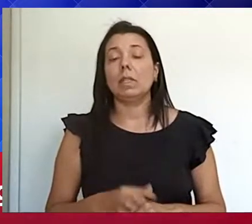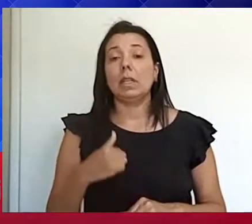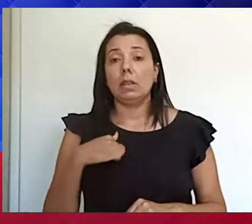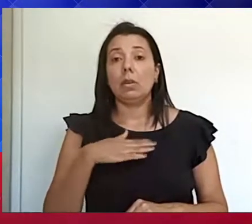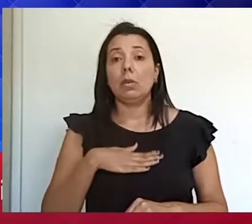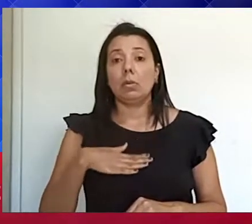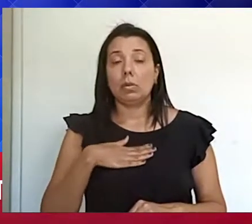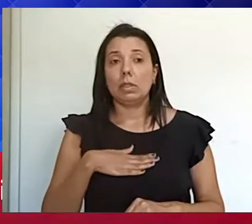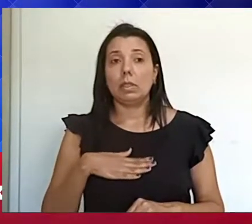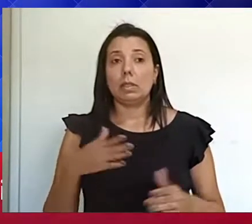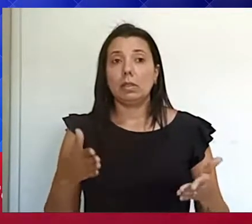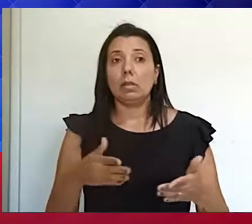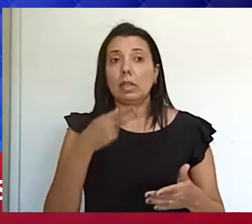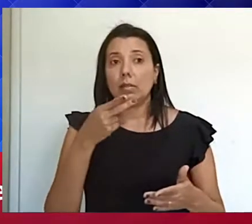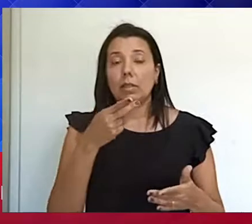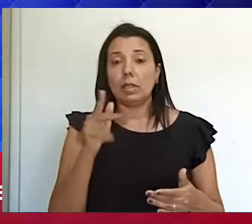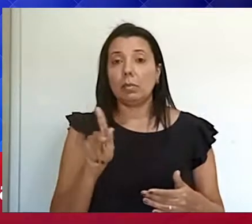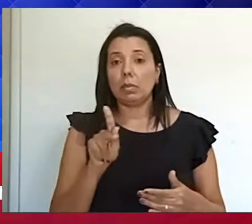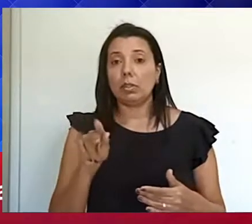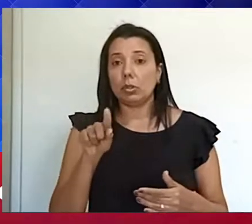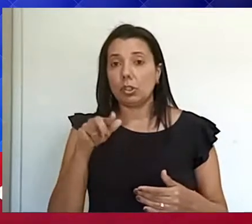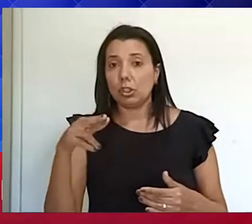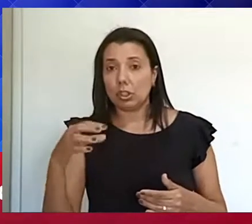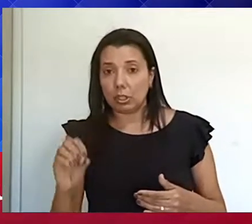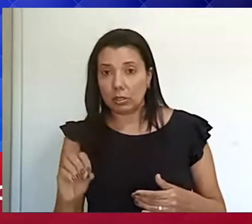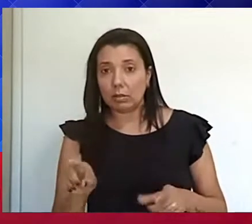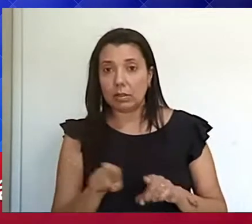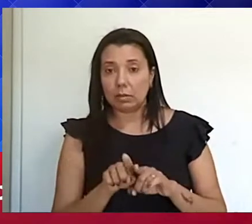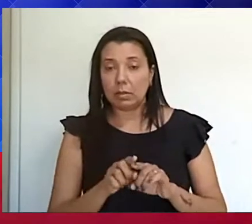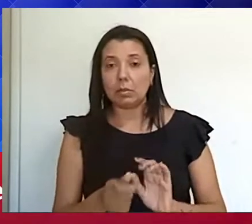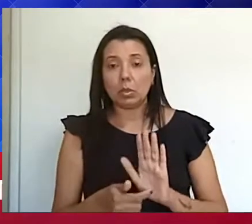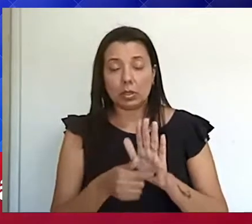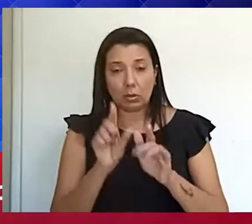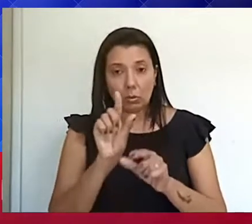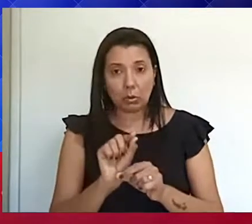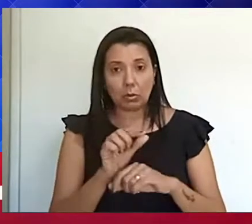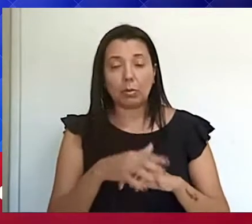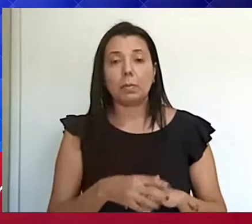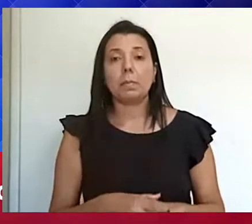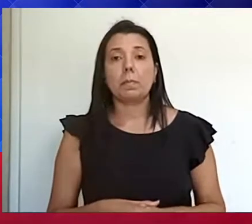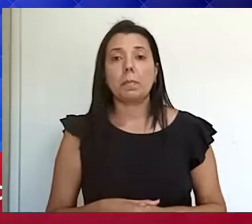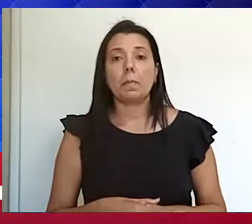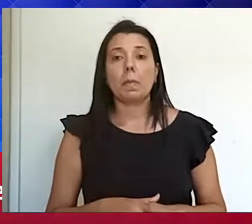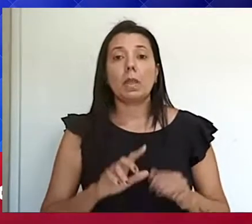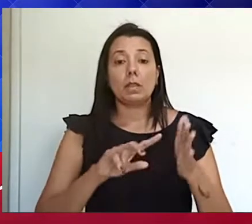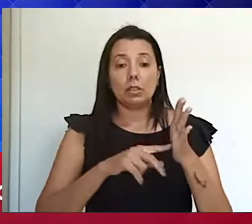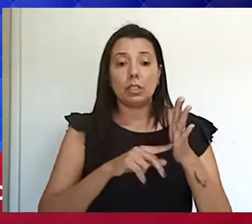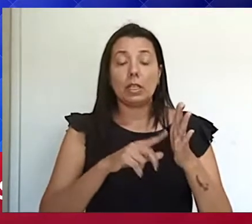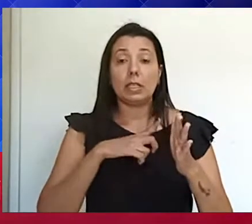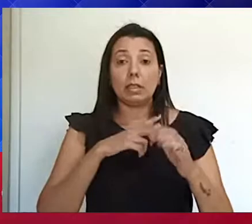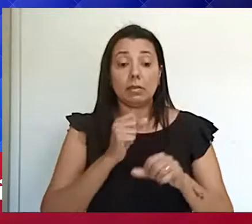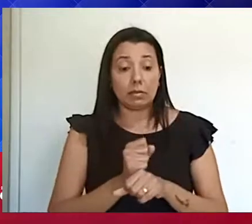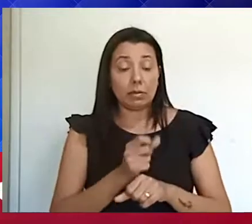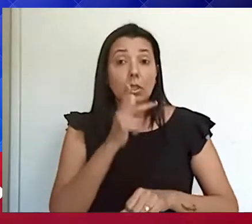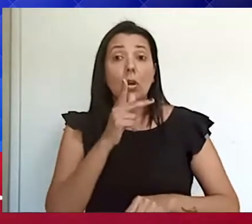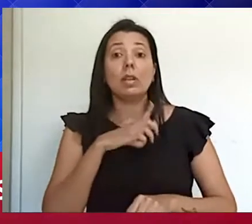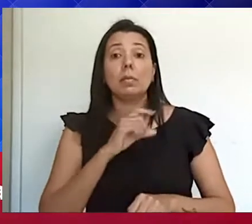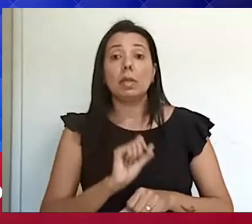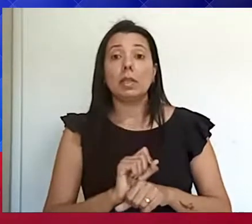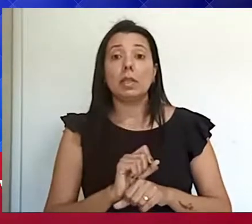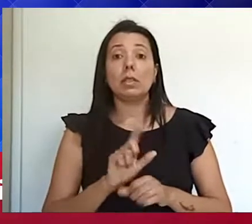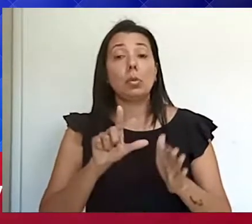passar a palavra para o professor Tião, inclusive, para ele trazer um pouco, né? O Simpro teve a vitória aí do adiamento do retorno das